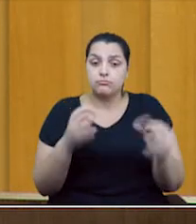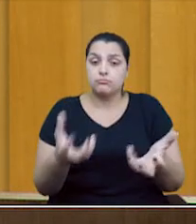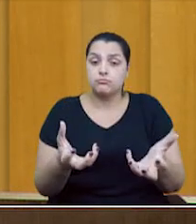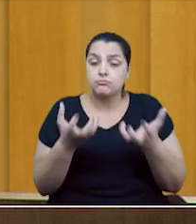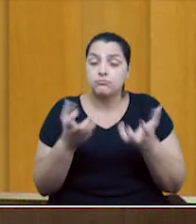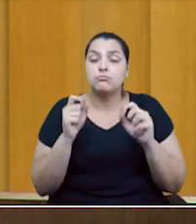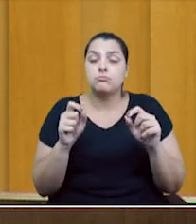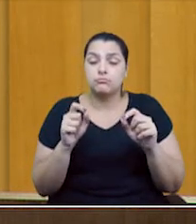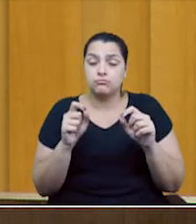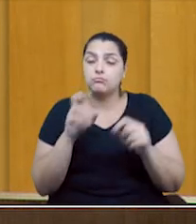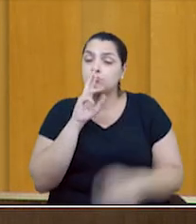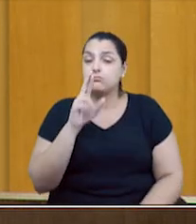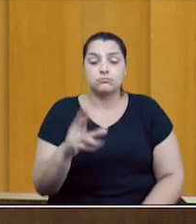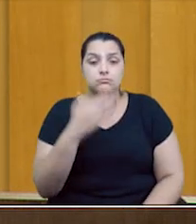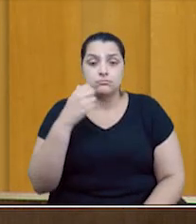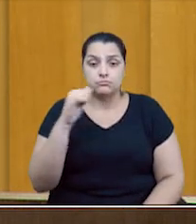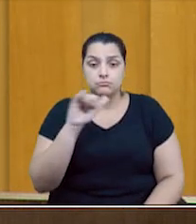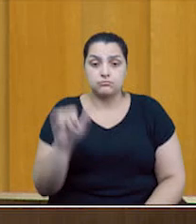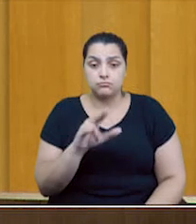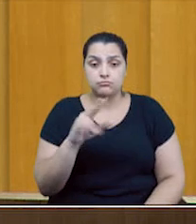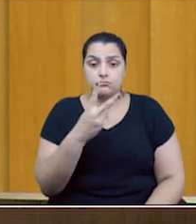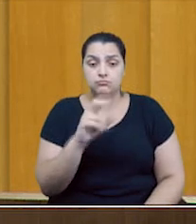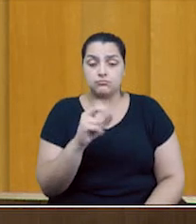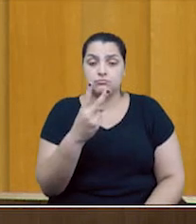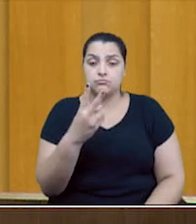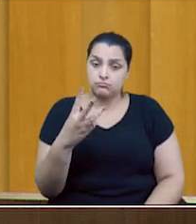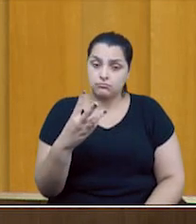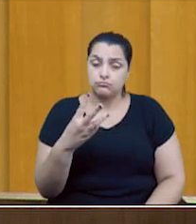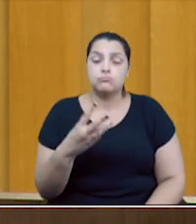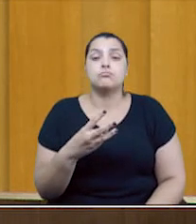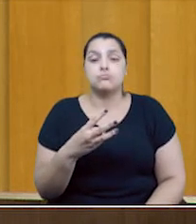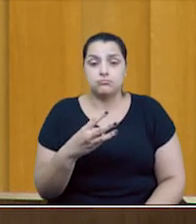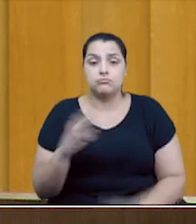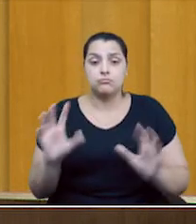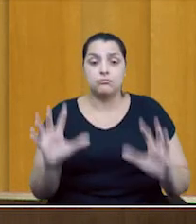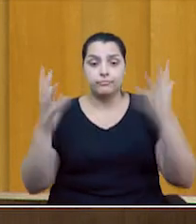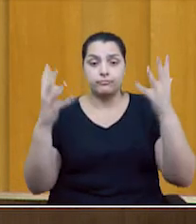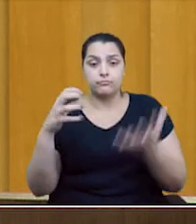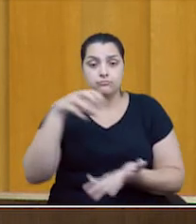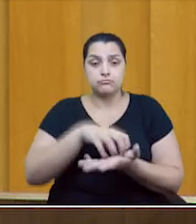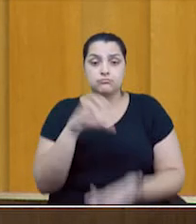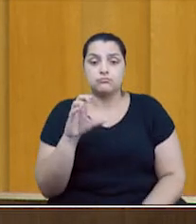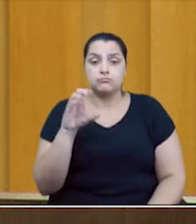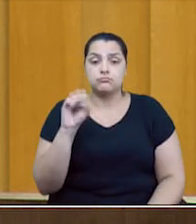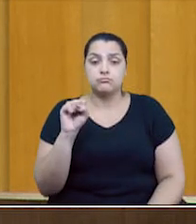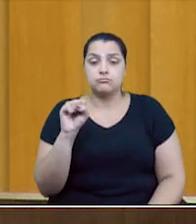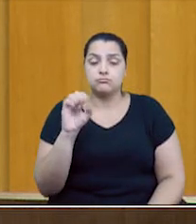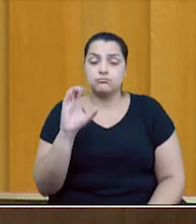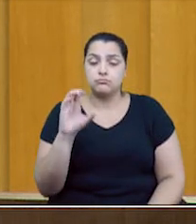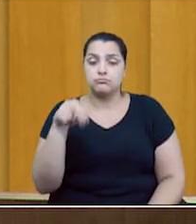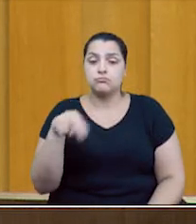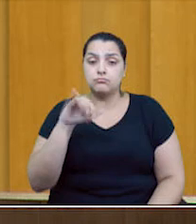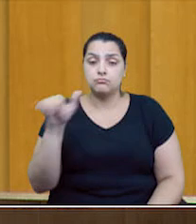resultado. Em julho de 2023, nós realizamos um evento na sede do CNJ com todos os setores de comunicação e de